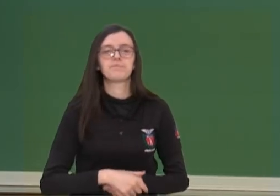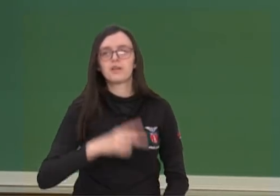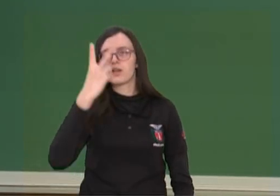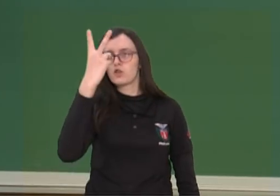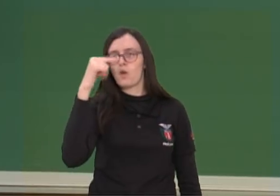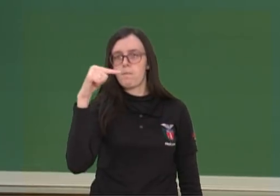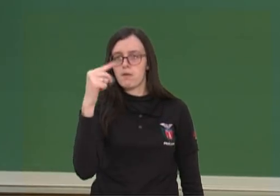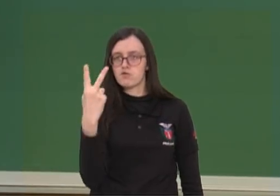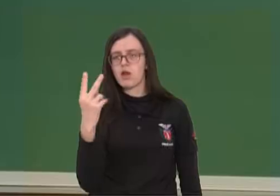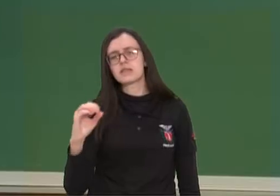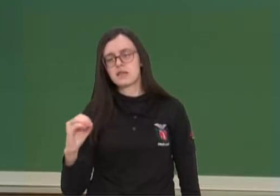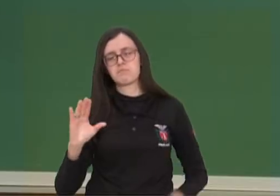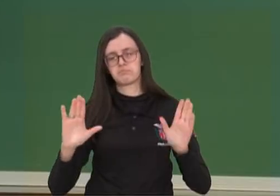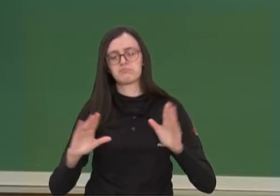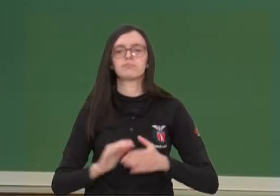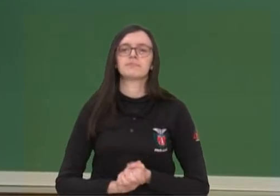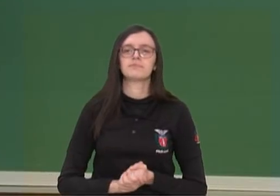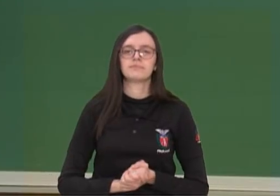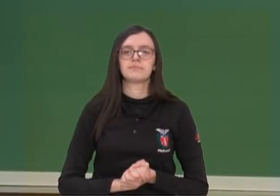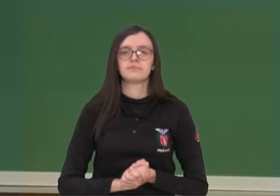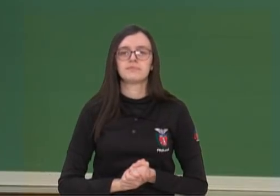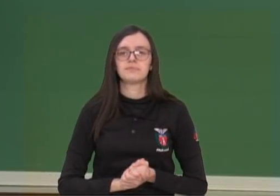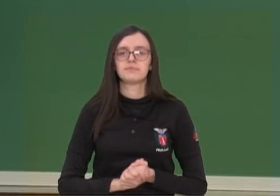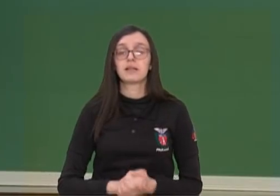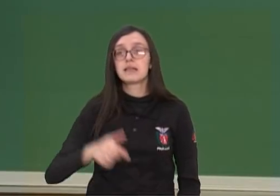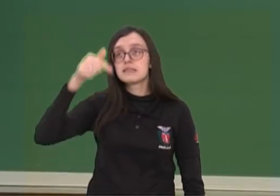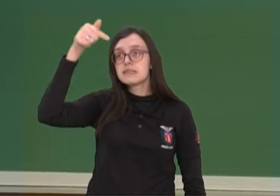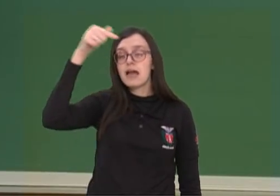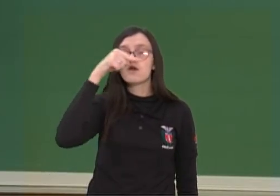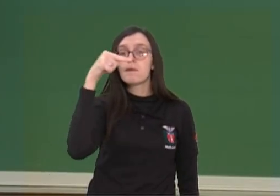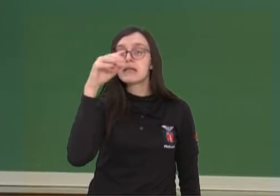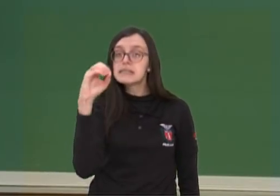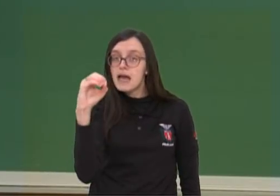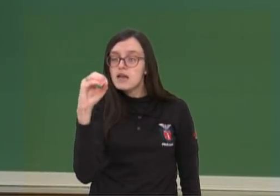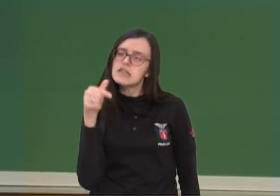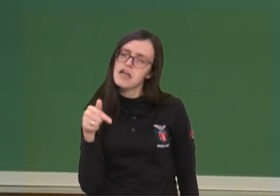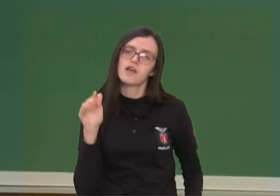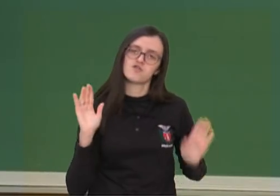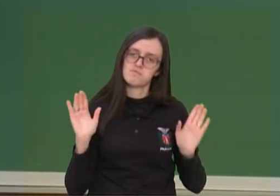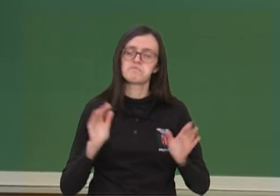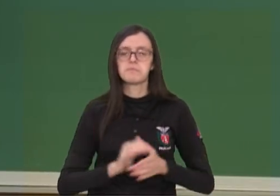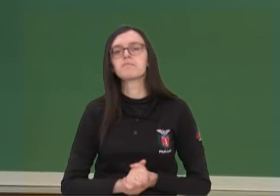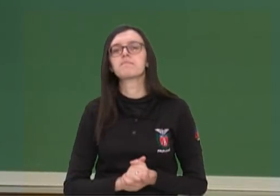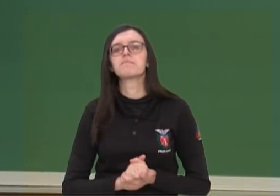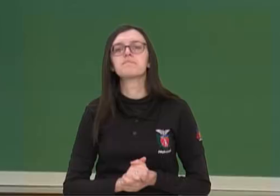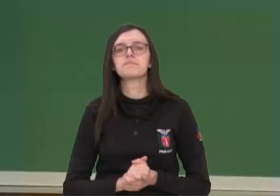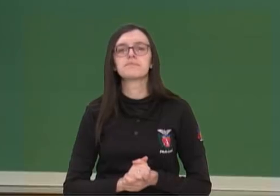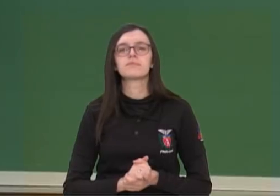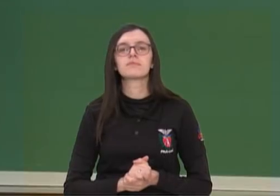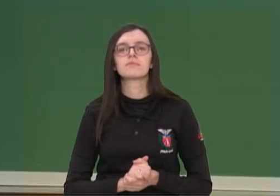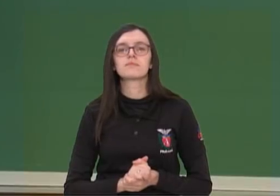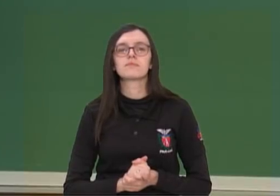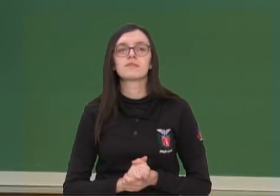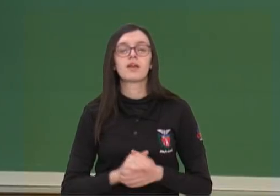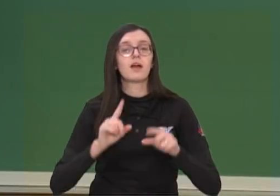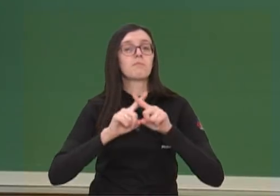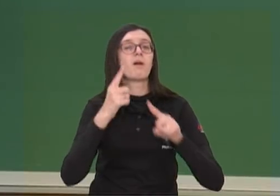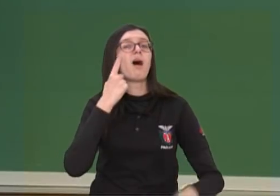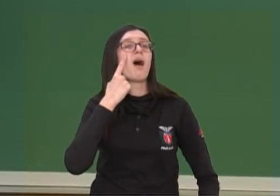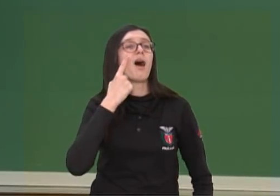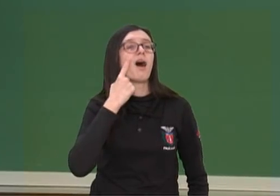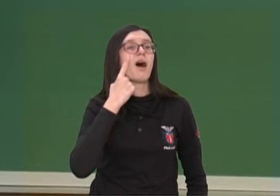menos 2, 0. 7 menos 0, 7. Tudo bem. Mas olha